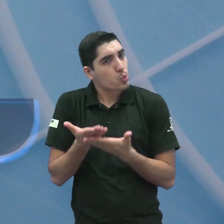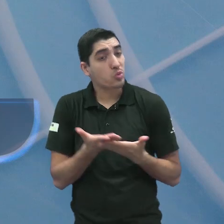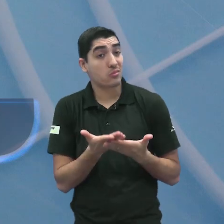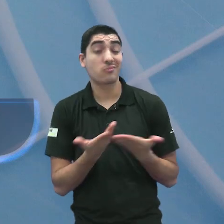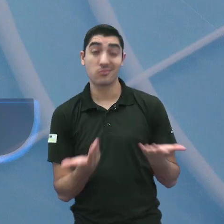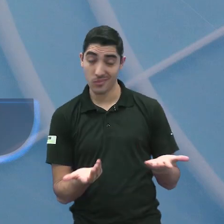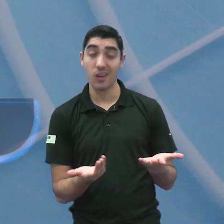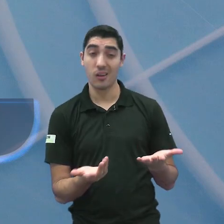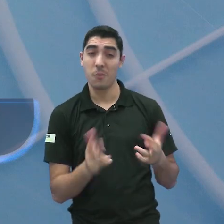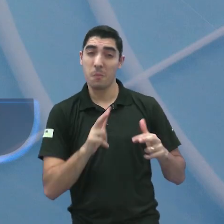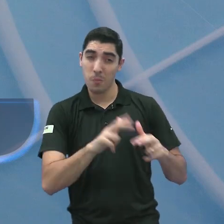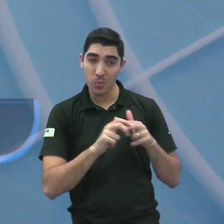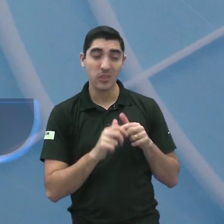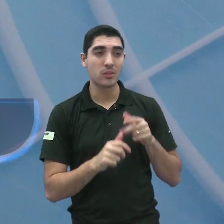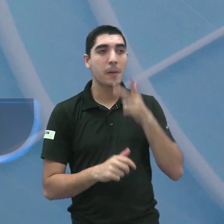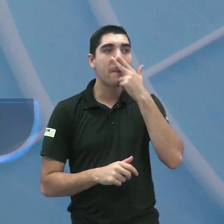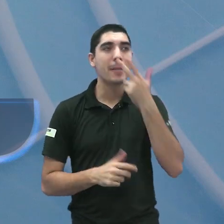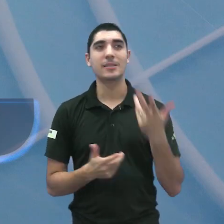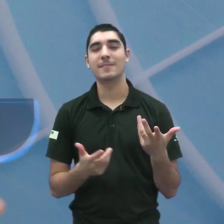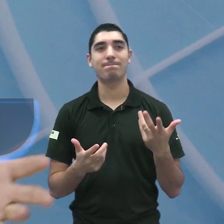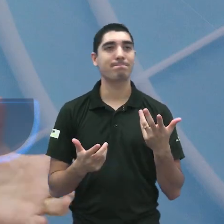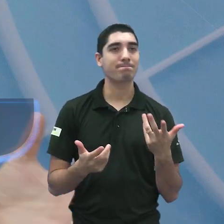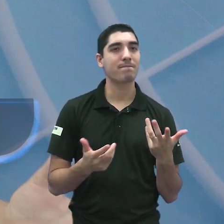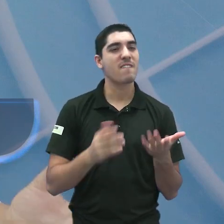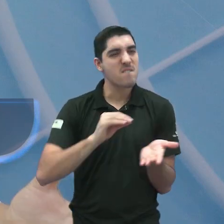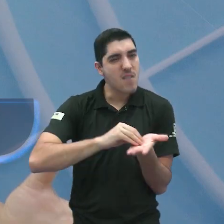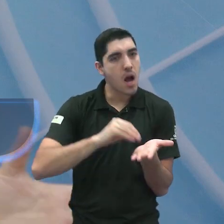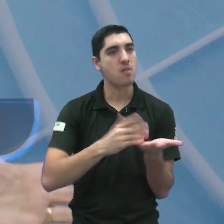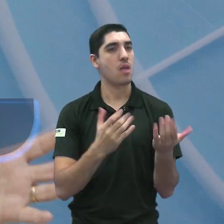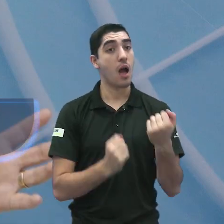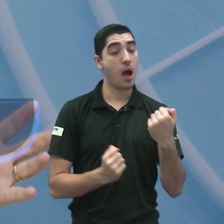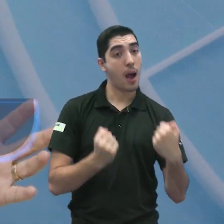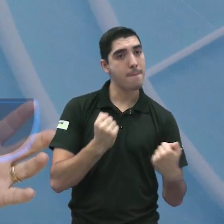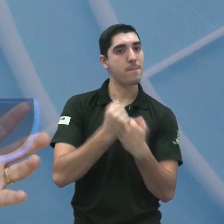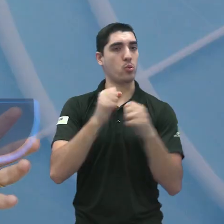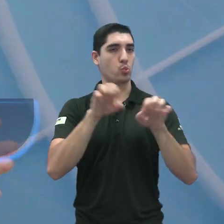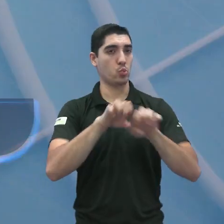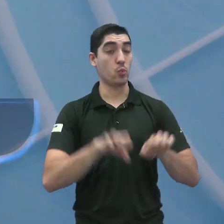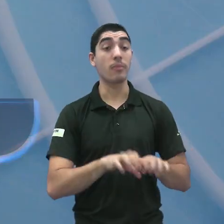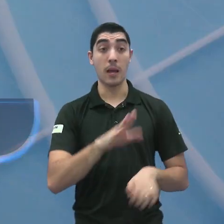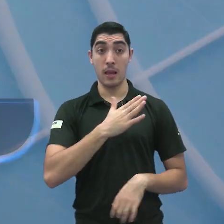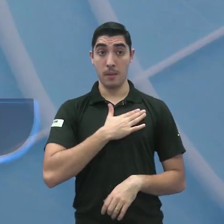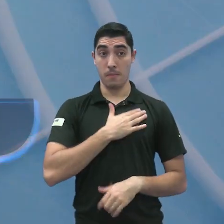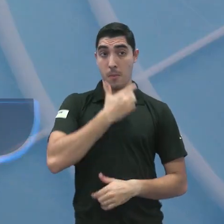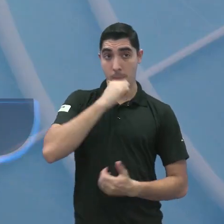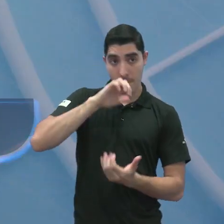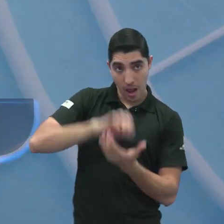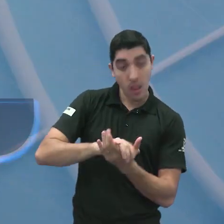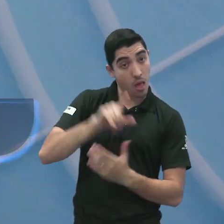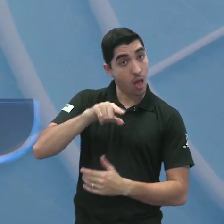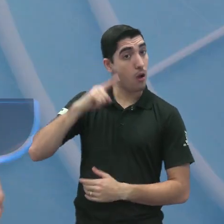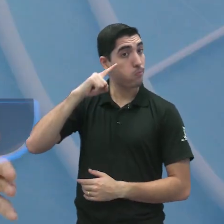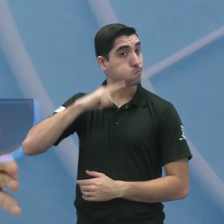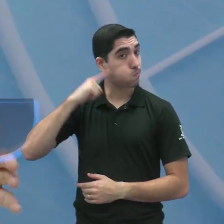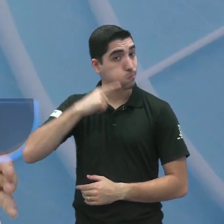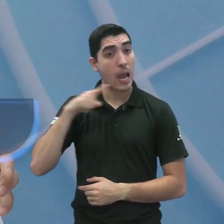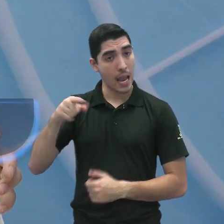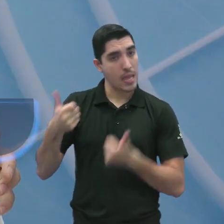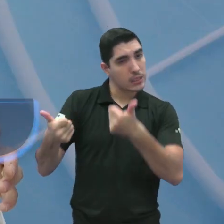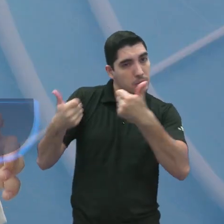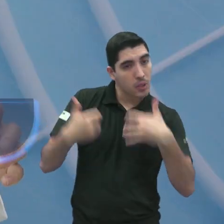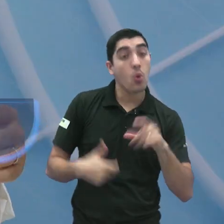acho que a estrutura, ela não tem nenhuma diferenciação. Mas o meu esposo, ele é advogado, ele diz